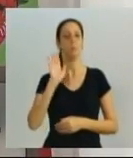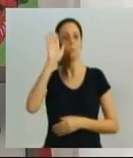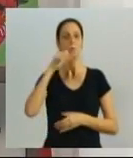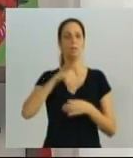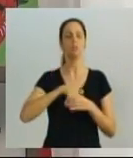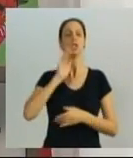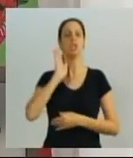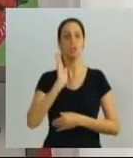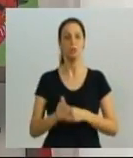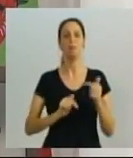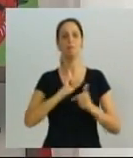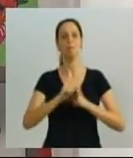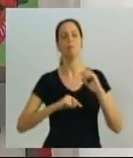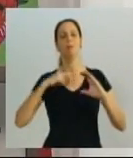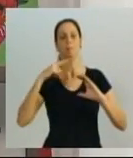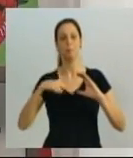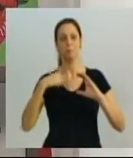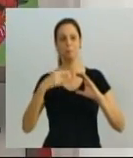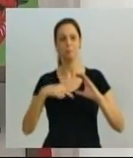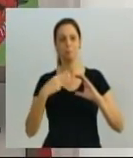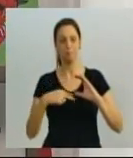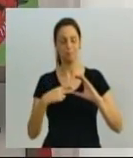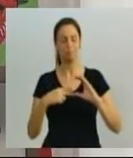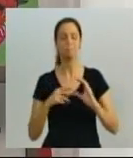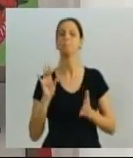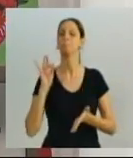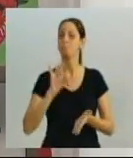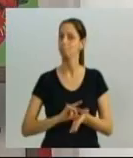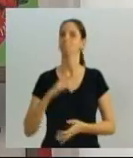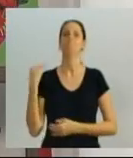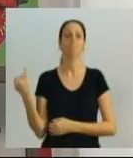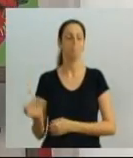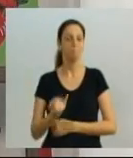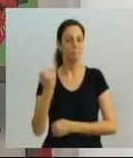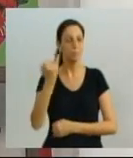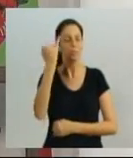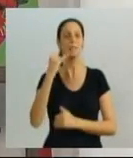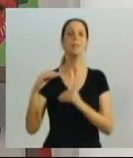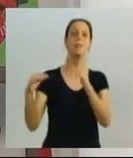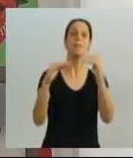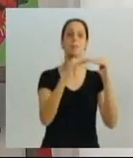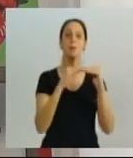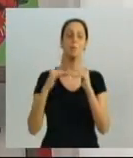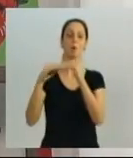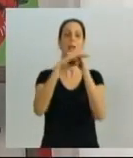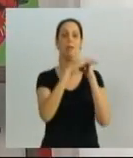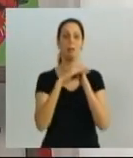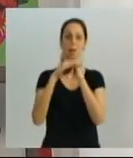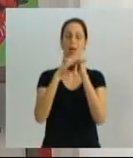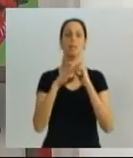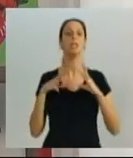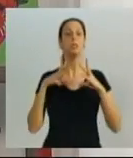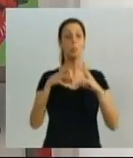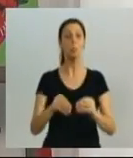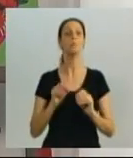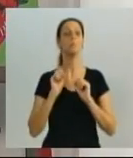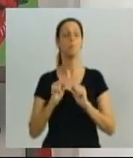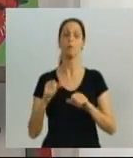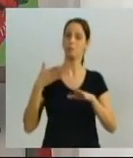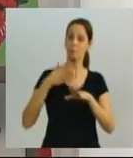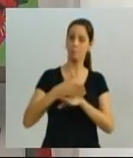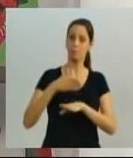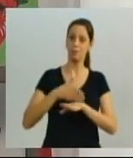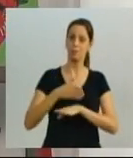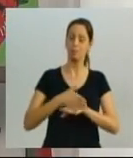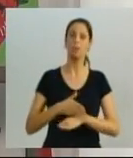na legislatura. É de extrema importância igualar e deixar que todos possam participar